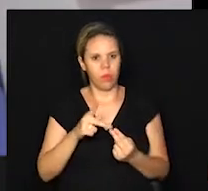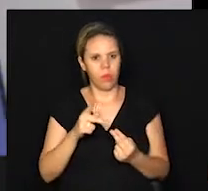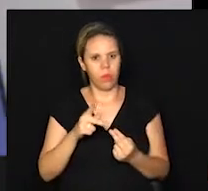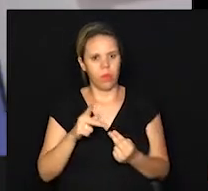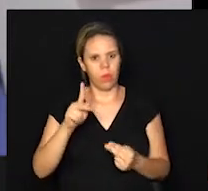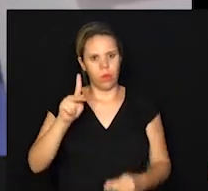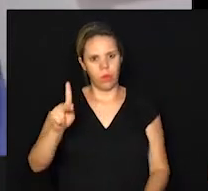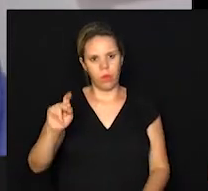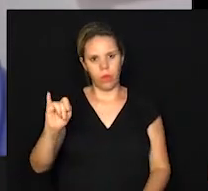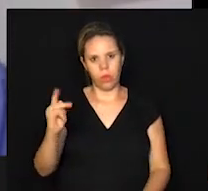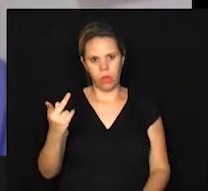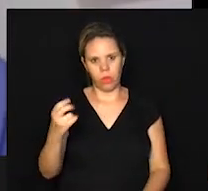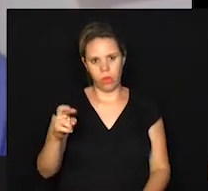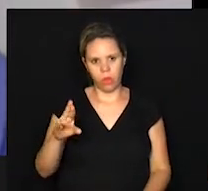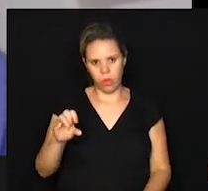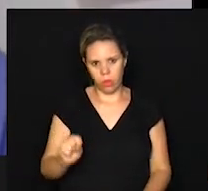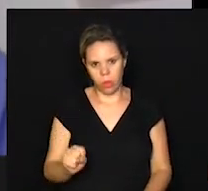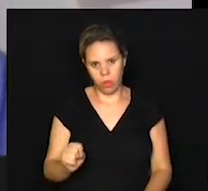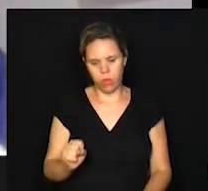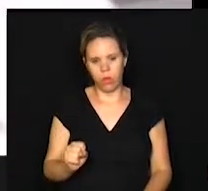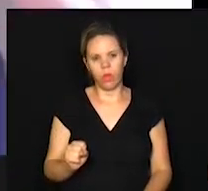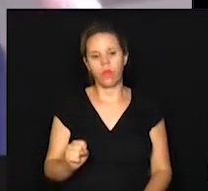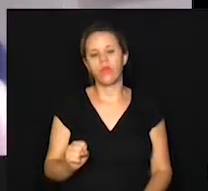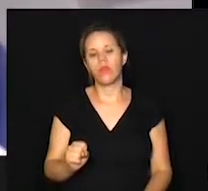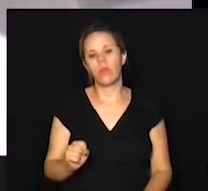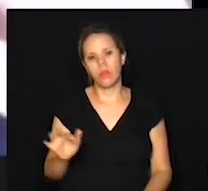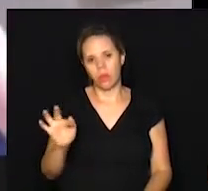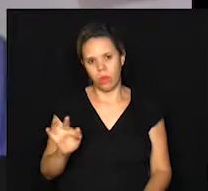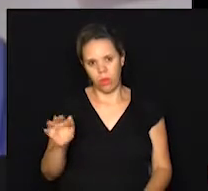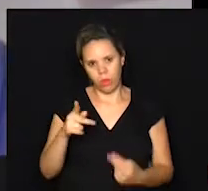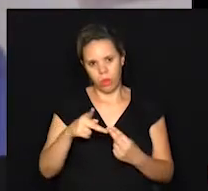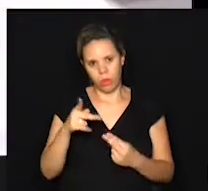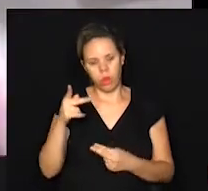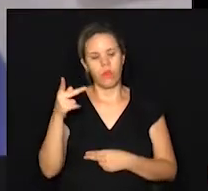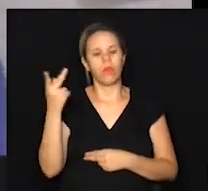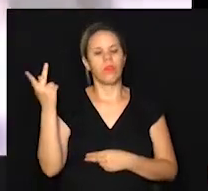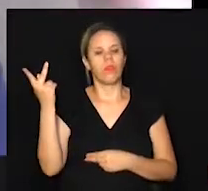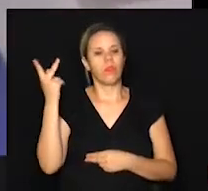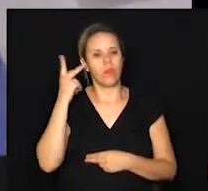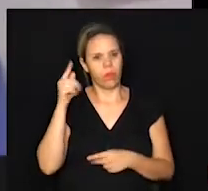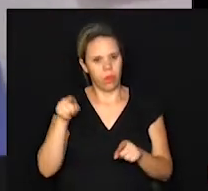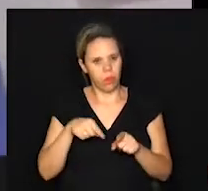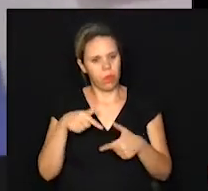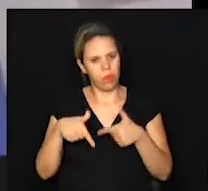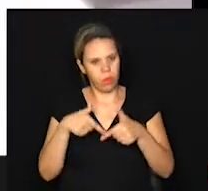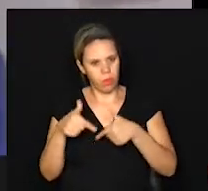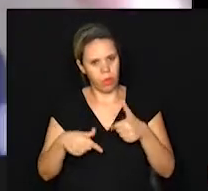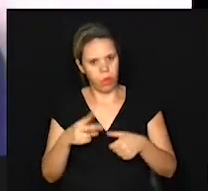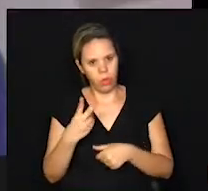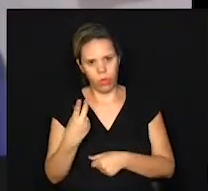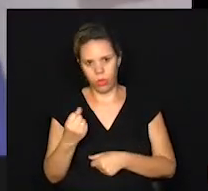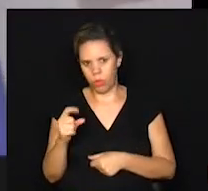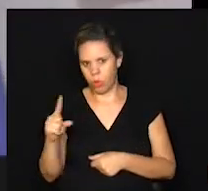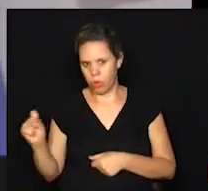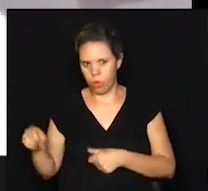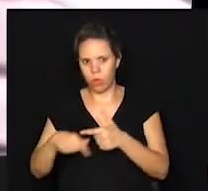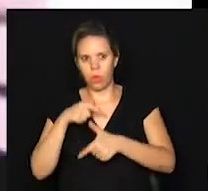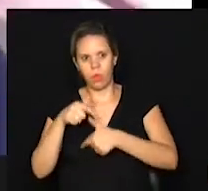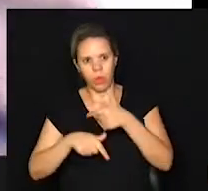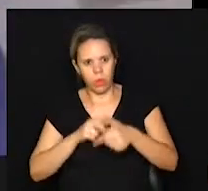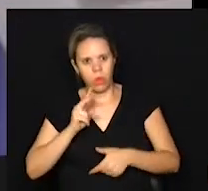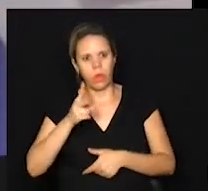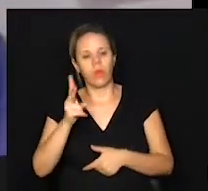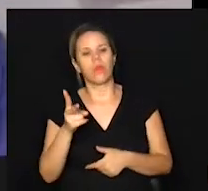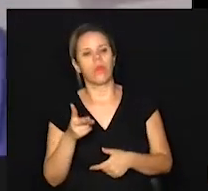Pinheiros, e estava lá desde fevereiro de 2018, enfim, trabalhando, né, diariamente,